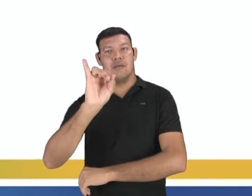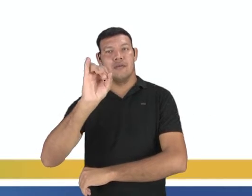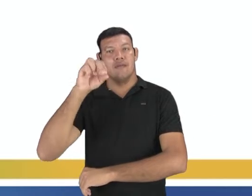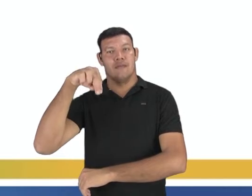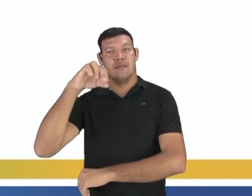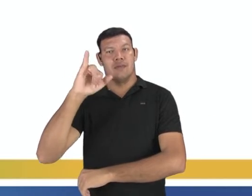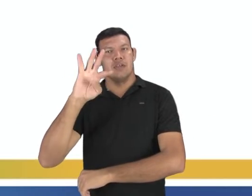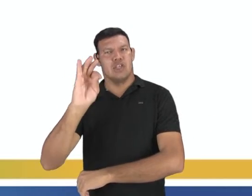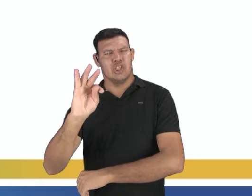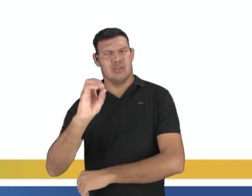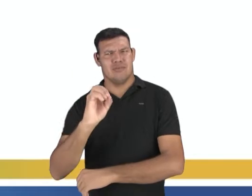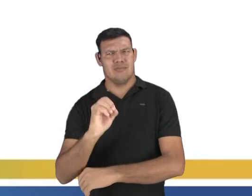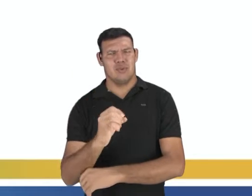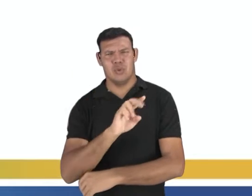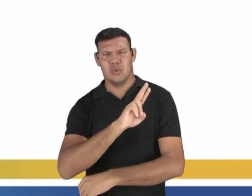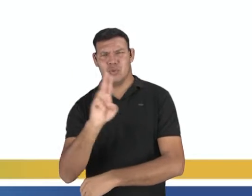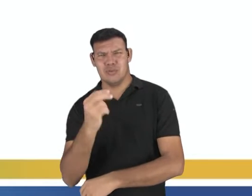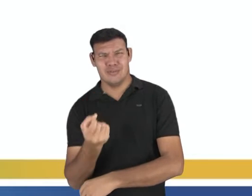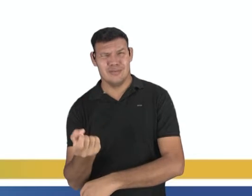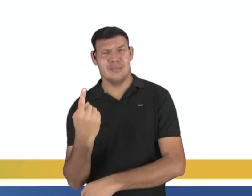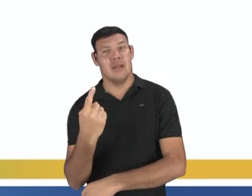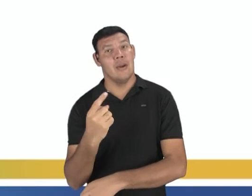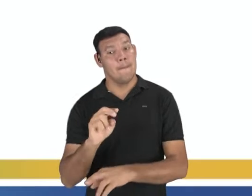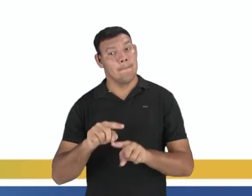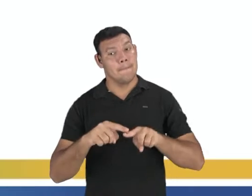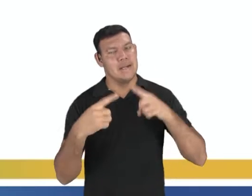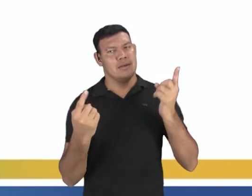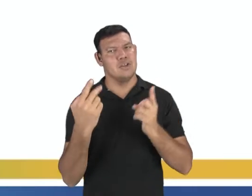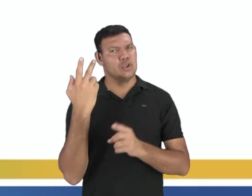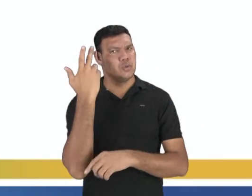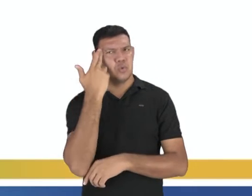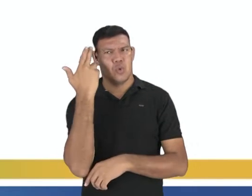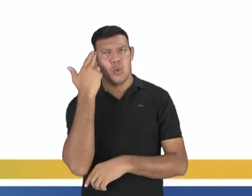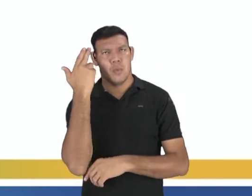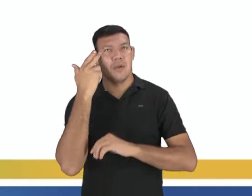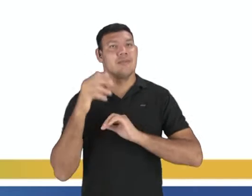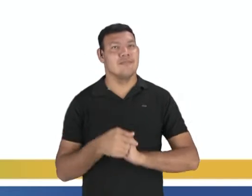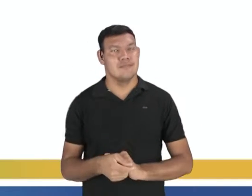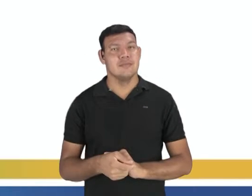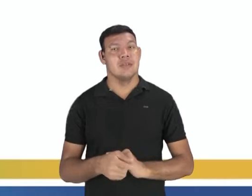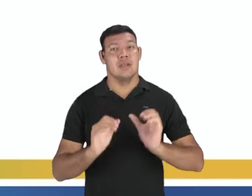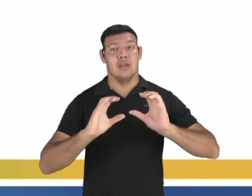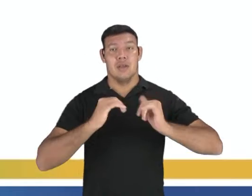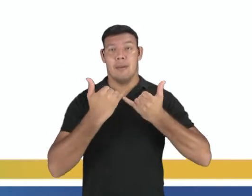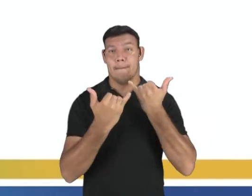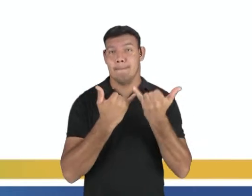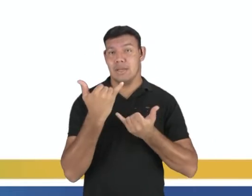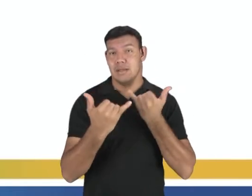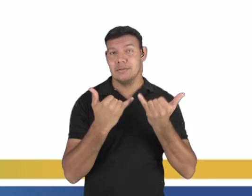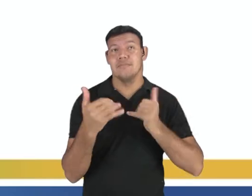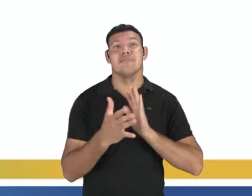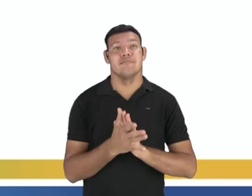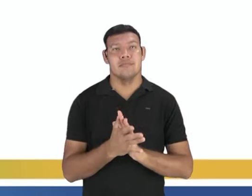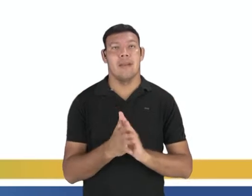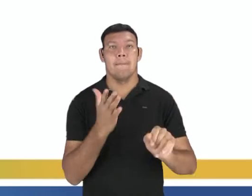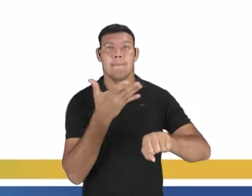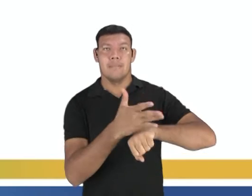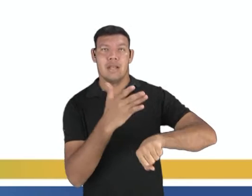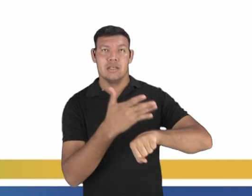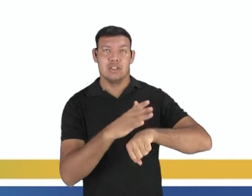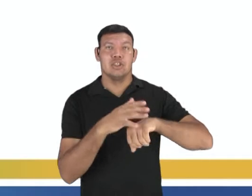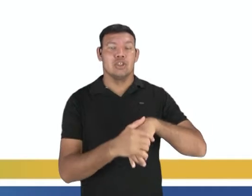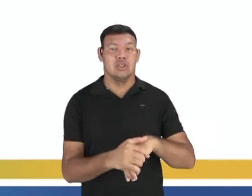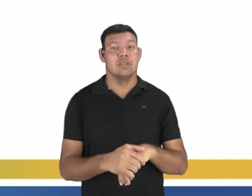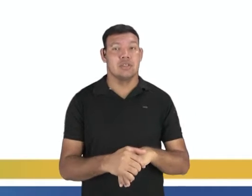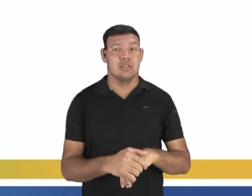estranho, mas ele é bem comum, vejam só. Nesse jogo, iremos precisar da participação dos envolvidos e de uma bola